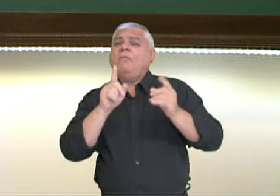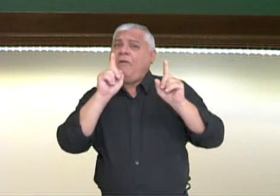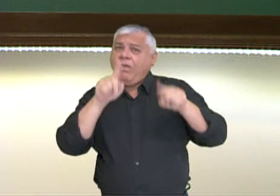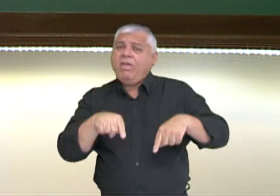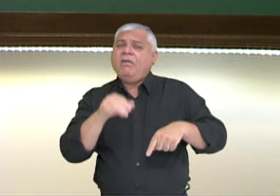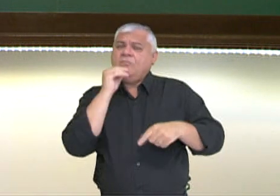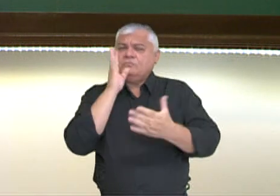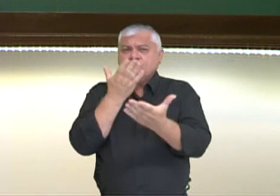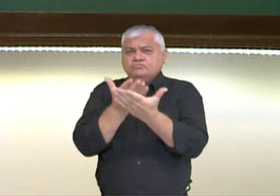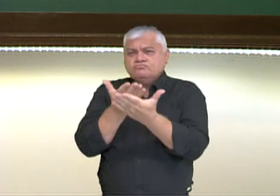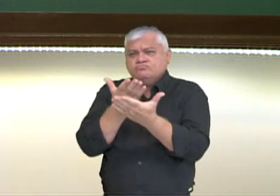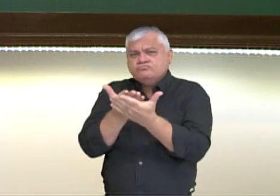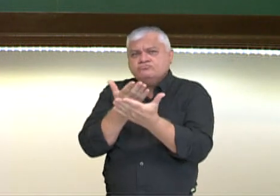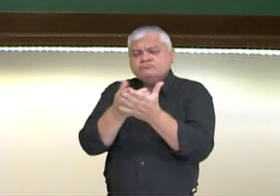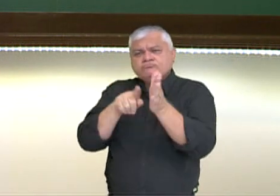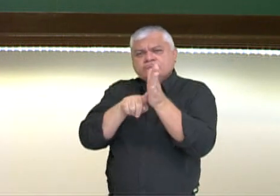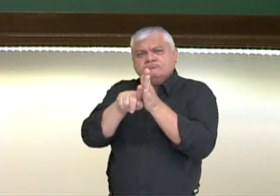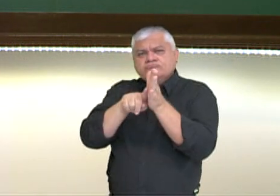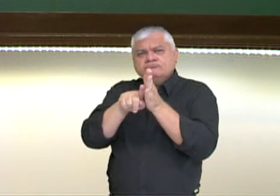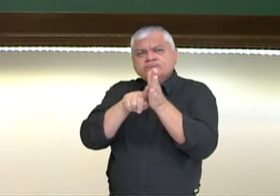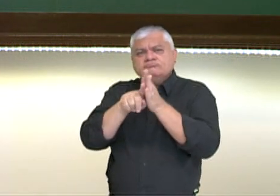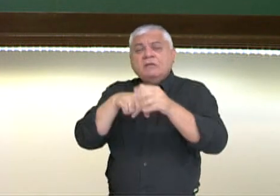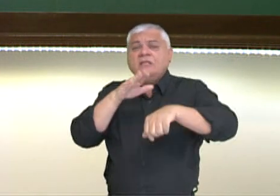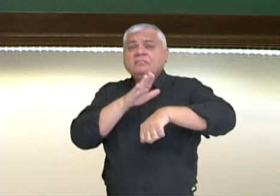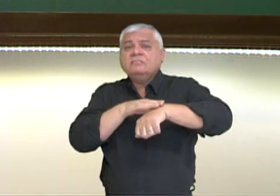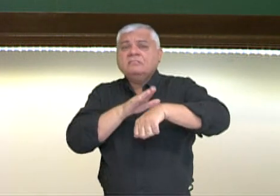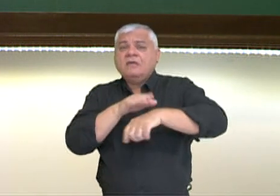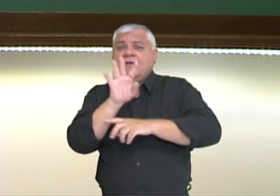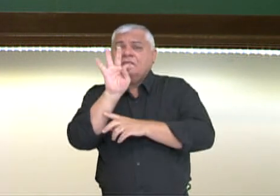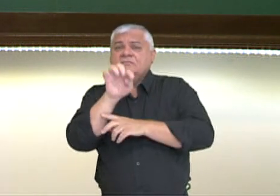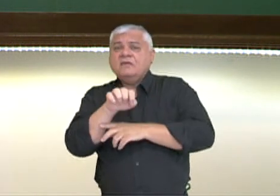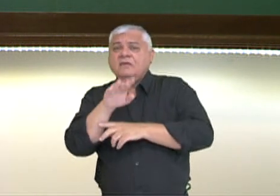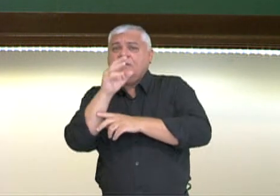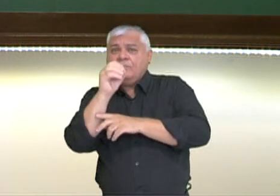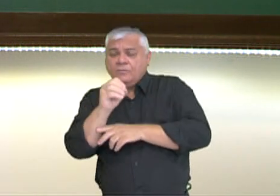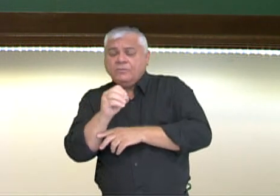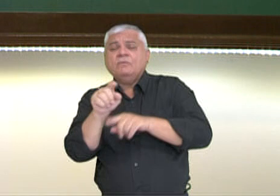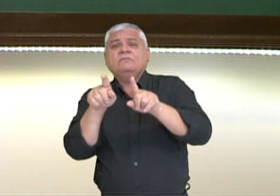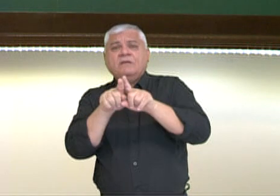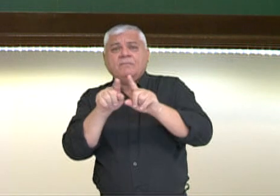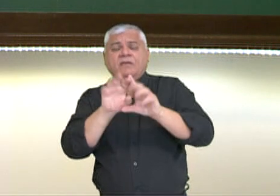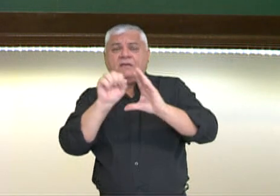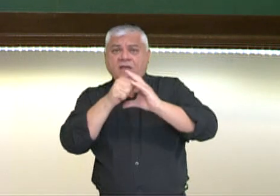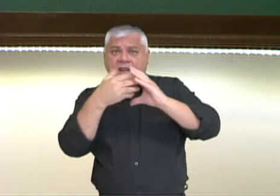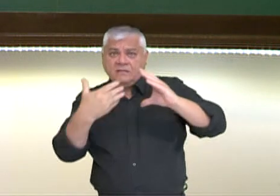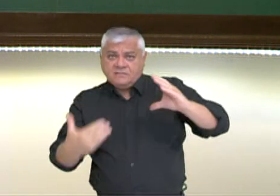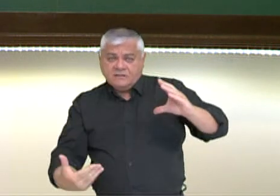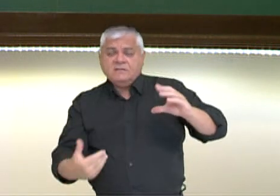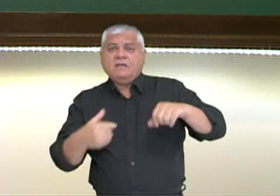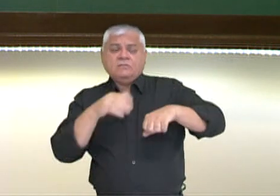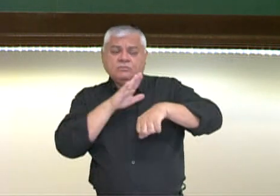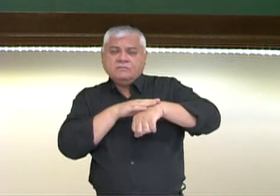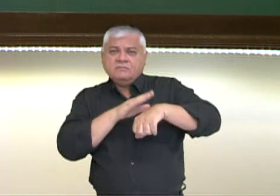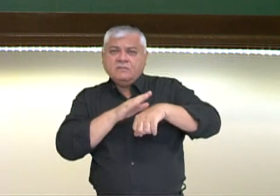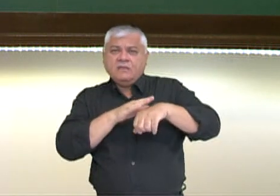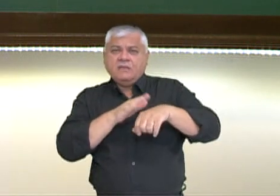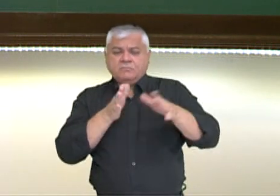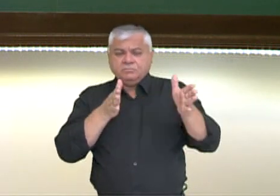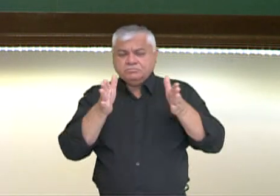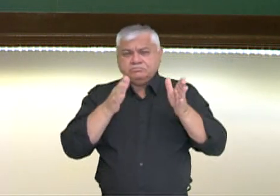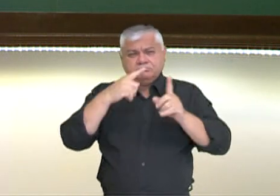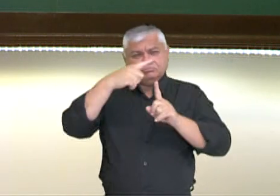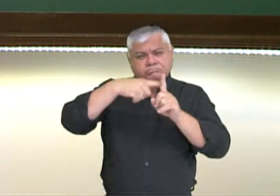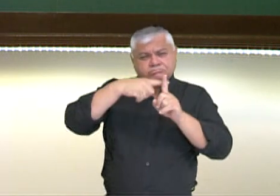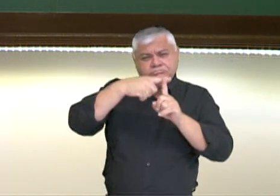partir de um estudo básico do tempo atmosférico, e essas características do tempo atmosférico, as médias dessas